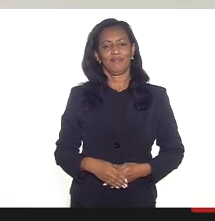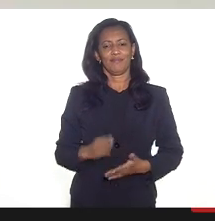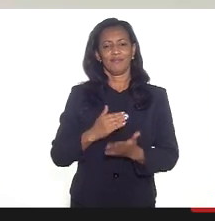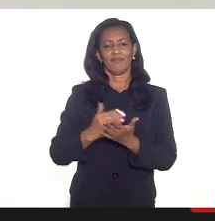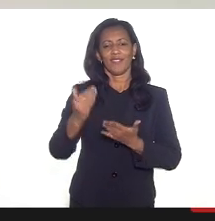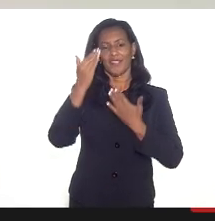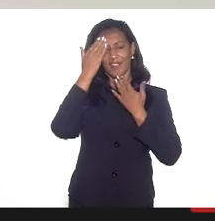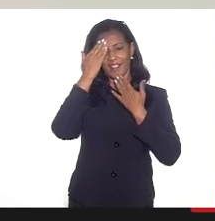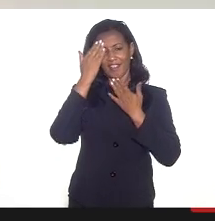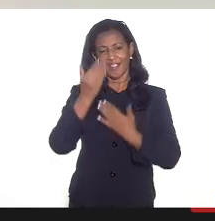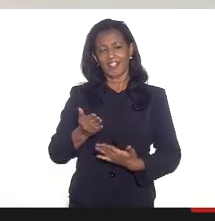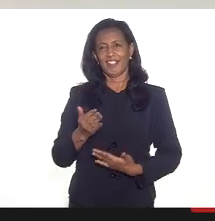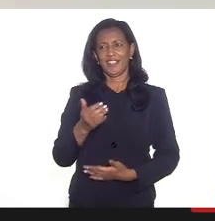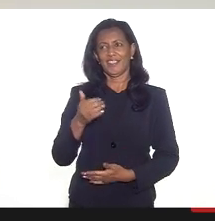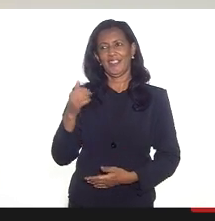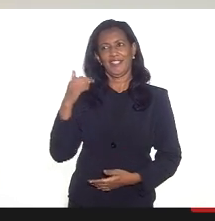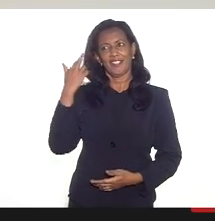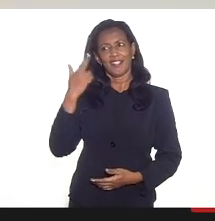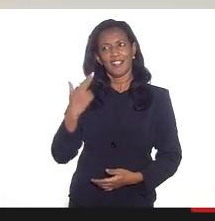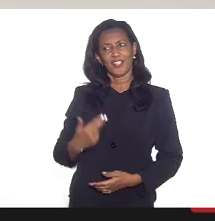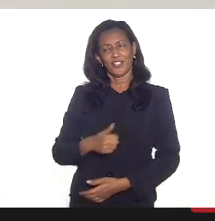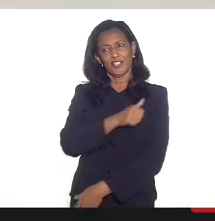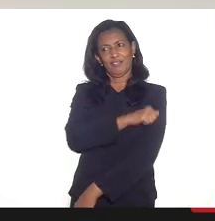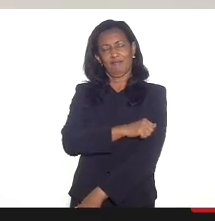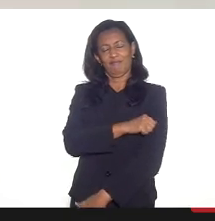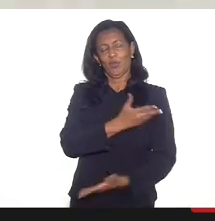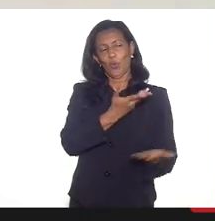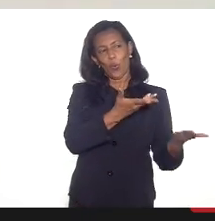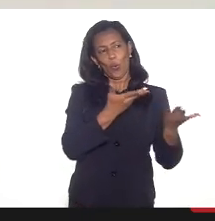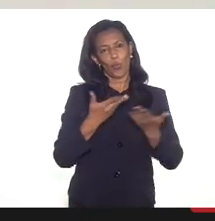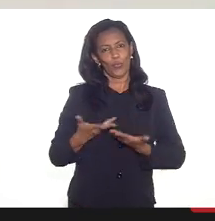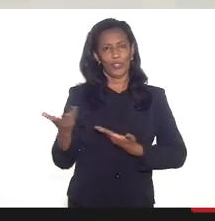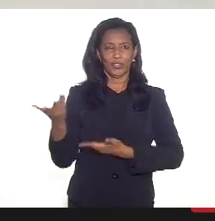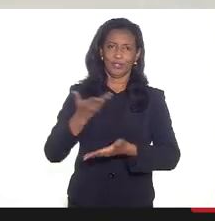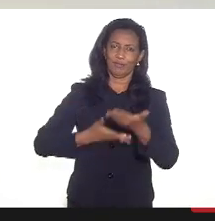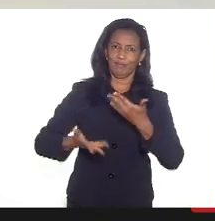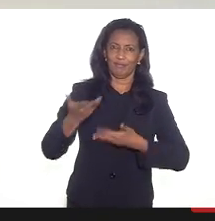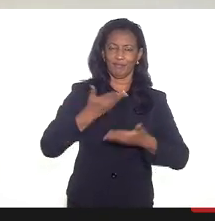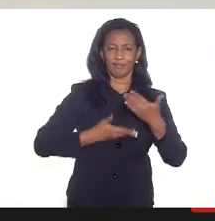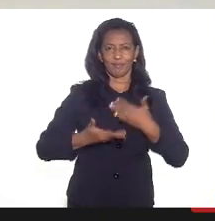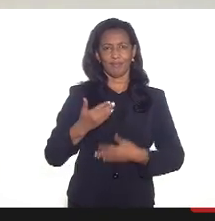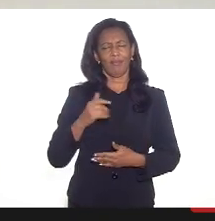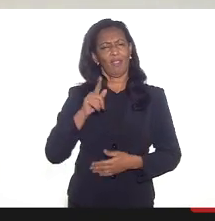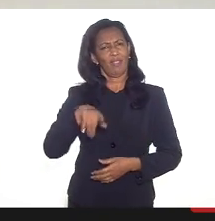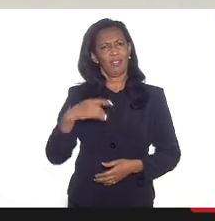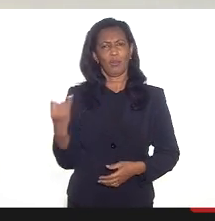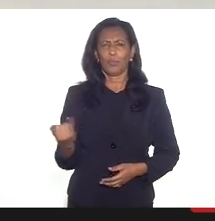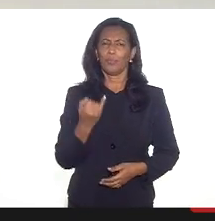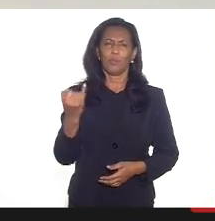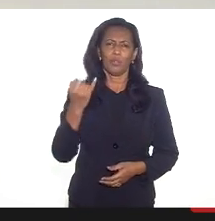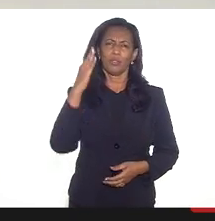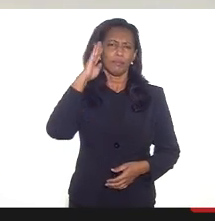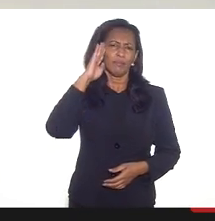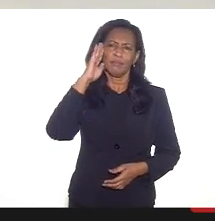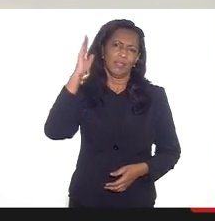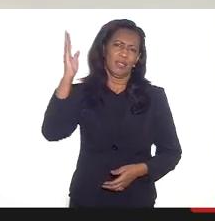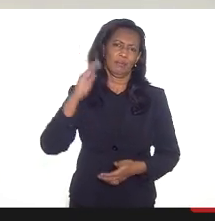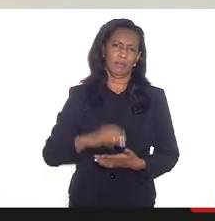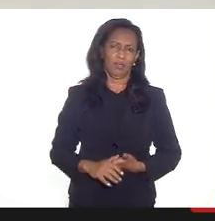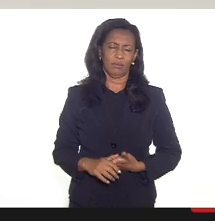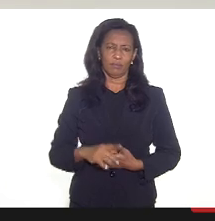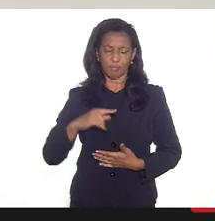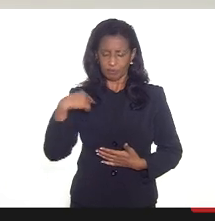queria agradecer à enfermeira Rejane pelo convite para participar da audiência pública, que é tão importante e fundamental para